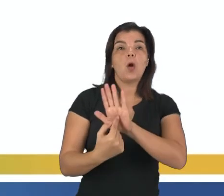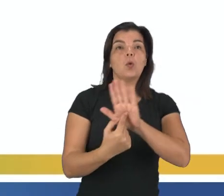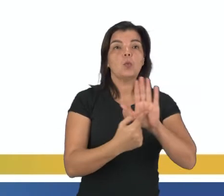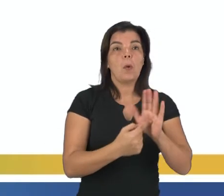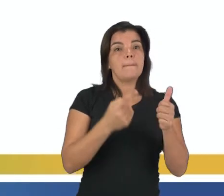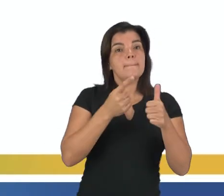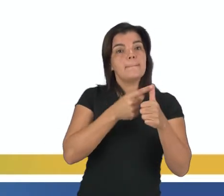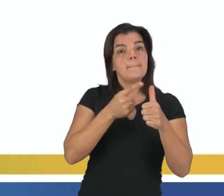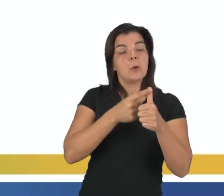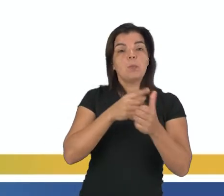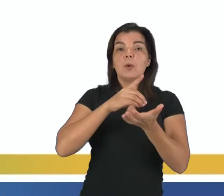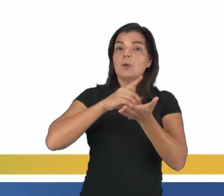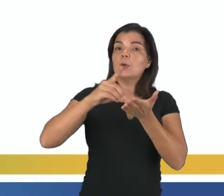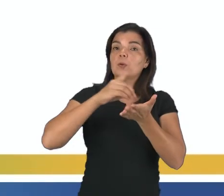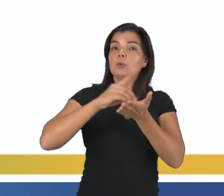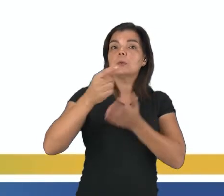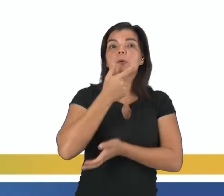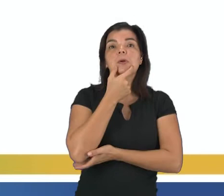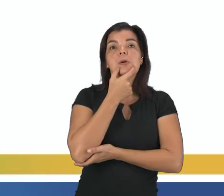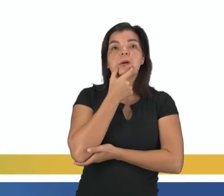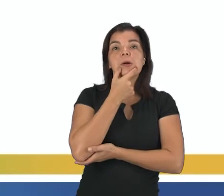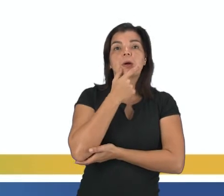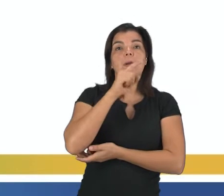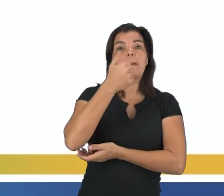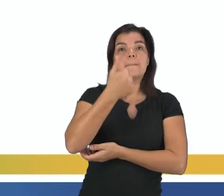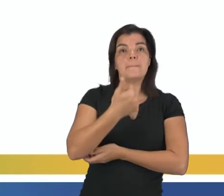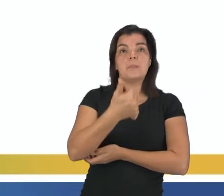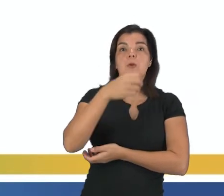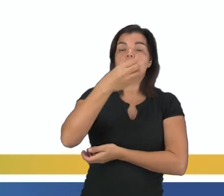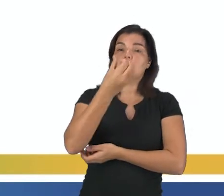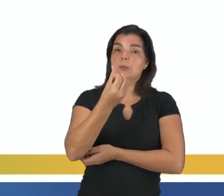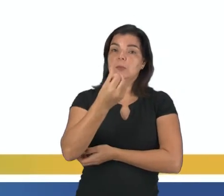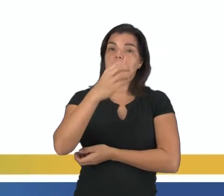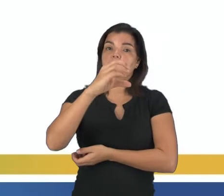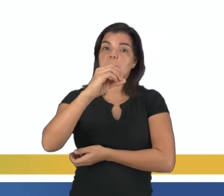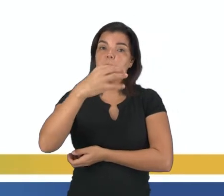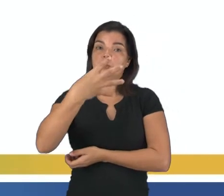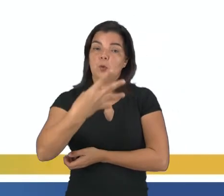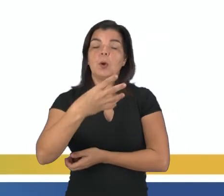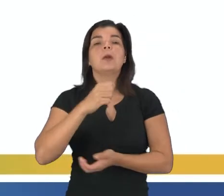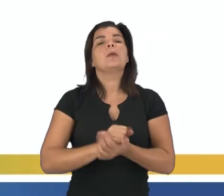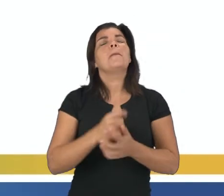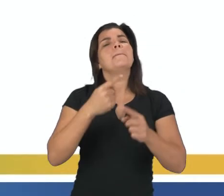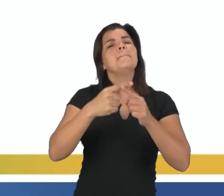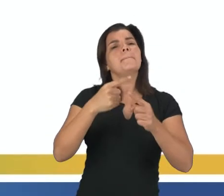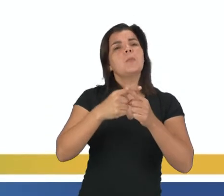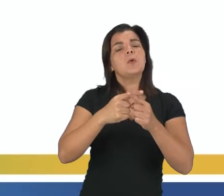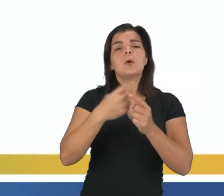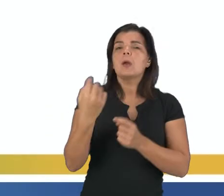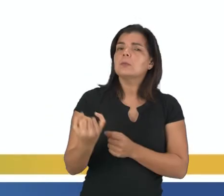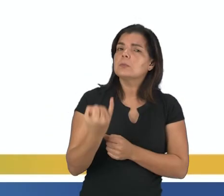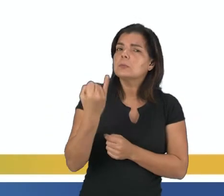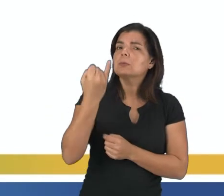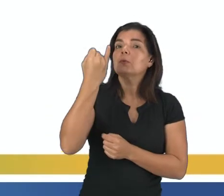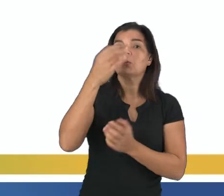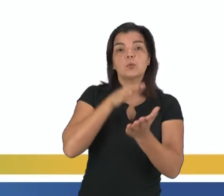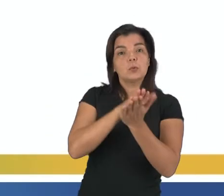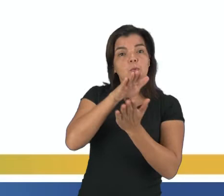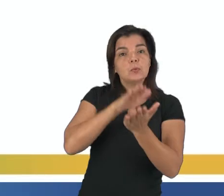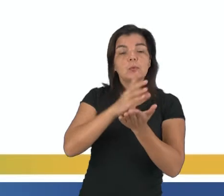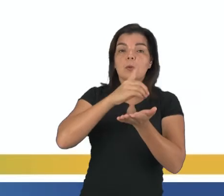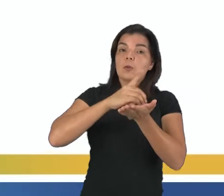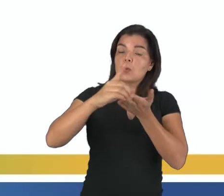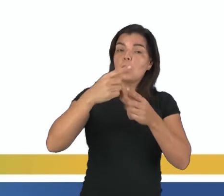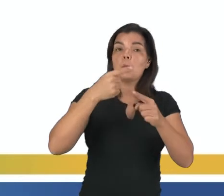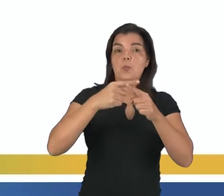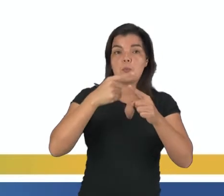publicação do primeiro dicionário em inglês em 1604 Por que que a publicação do dicionário é tão importante bom